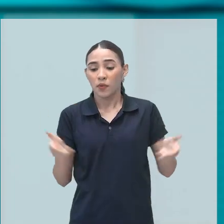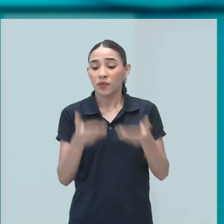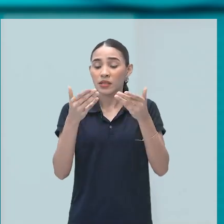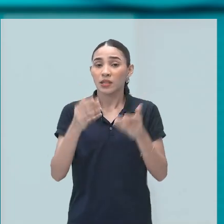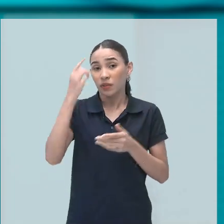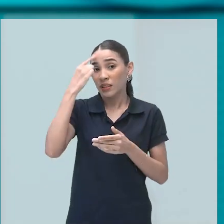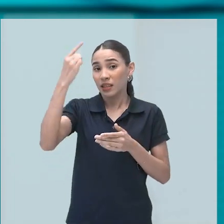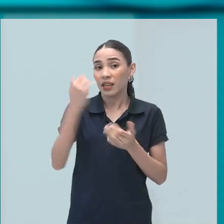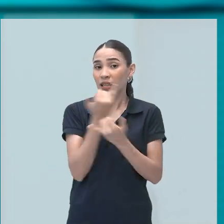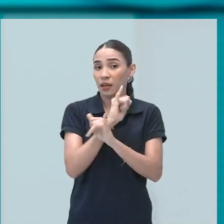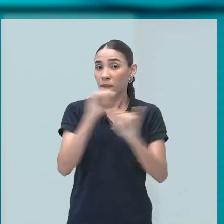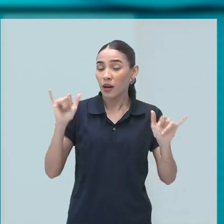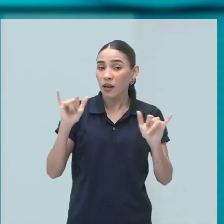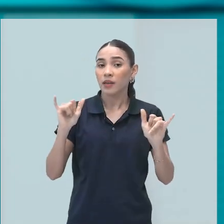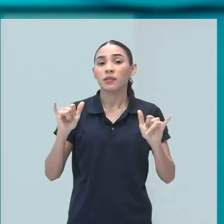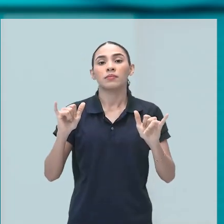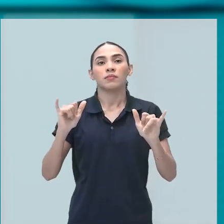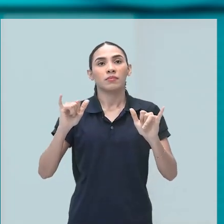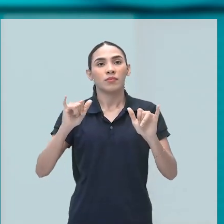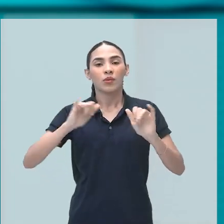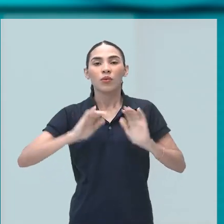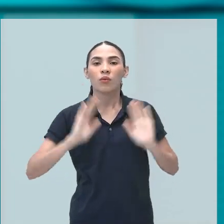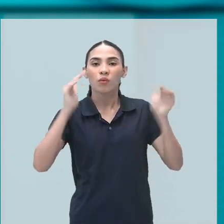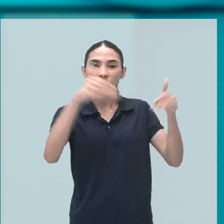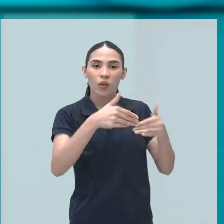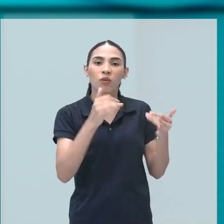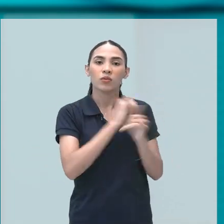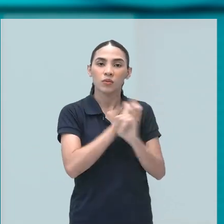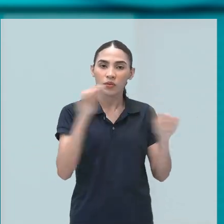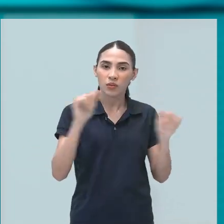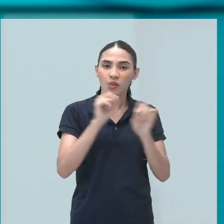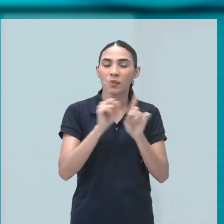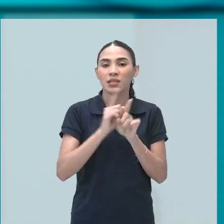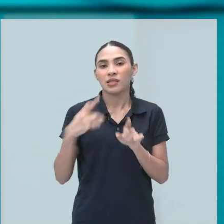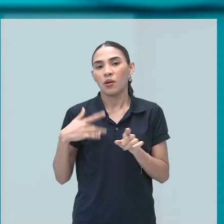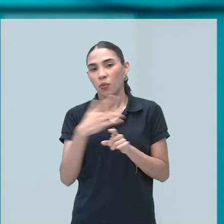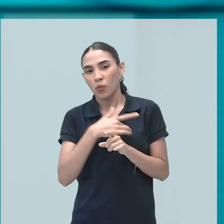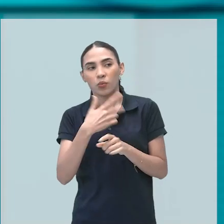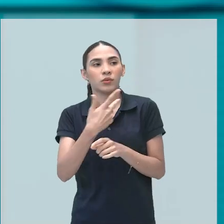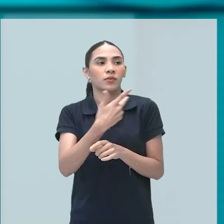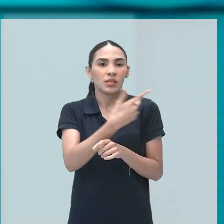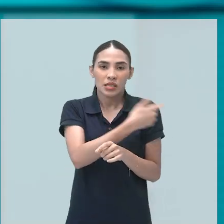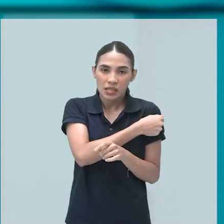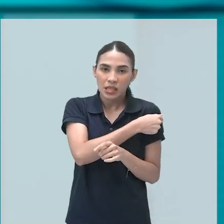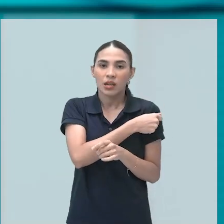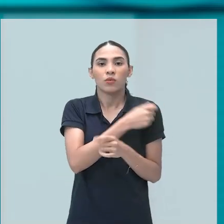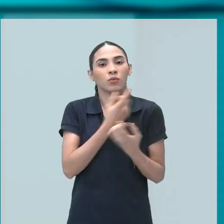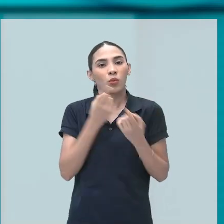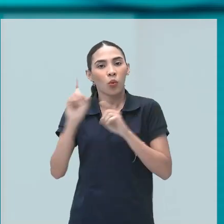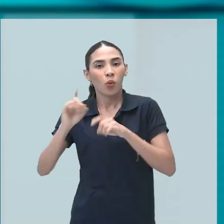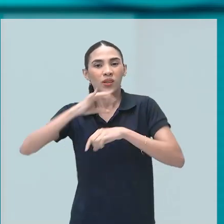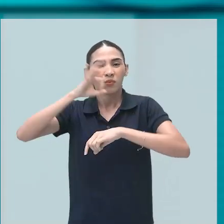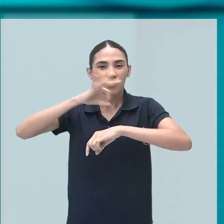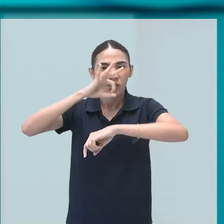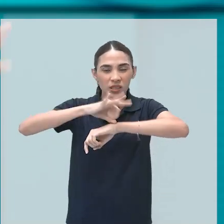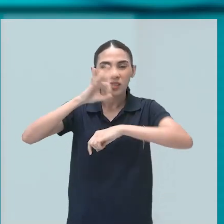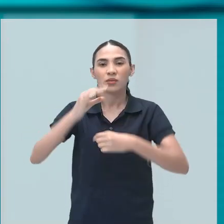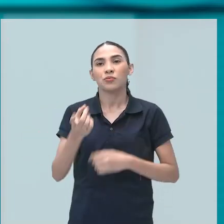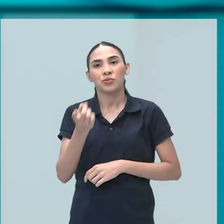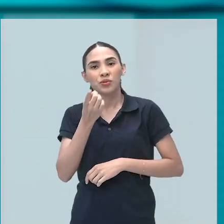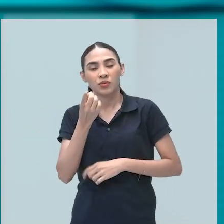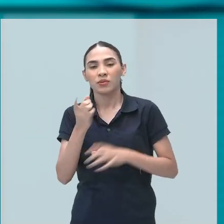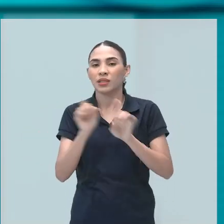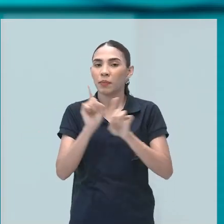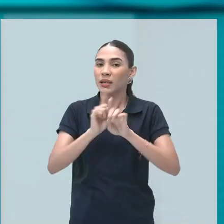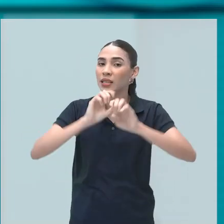ideias como campanhas, certo? Propagandas voltadas para a campanha de saúde, vacinação, combate à dengue, de